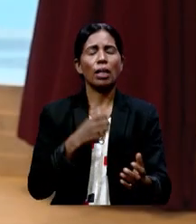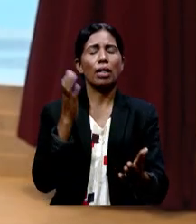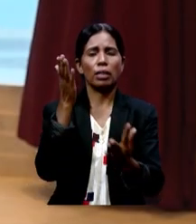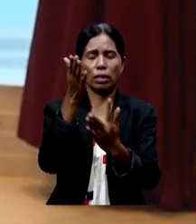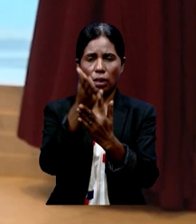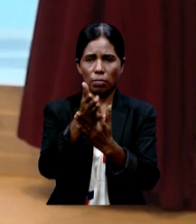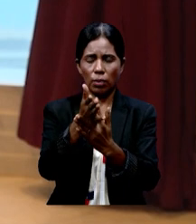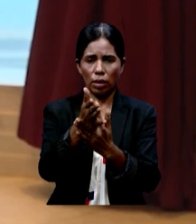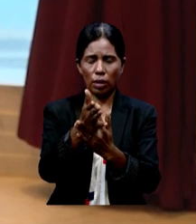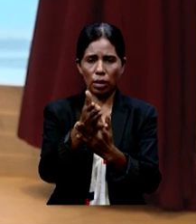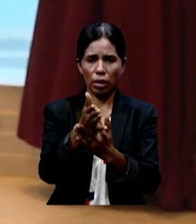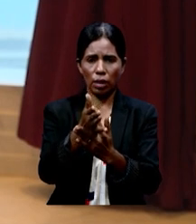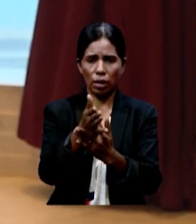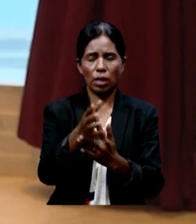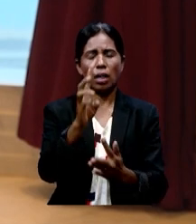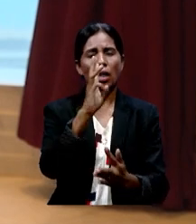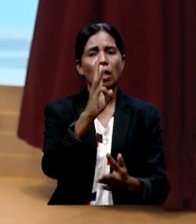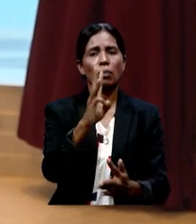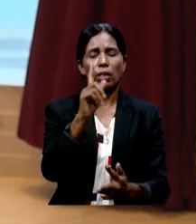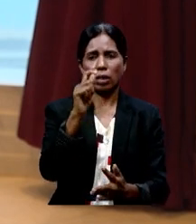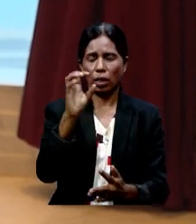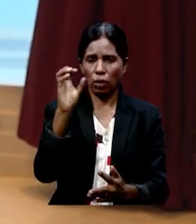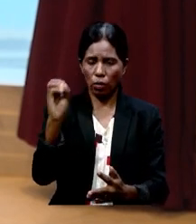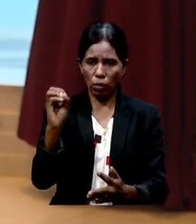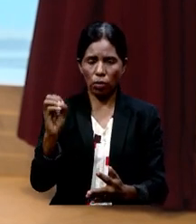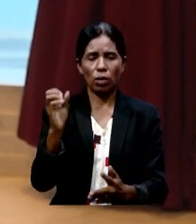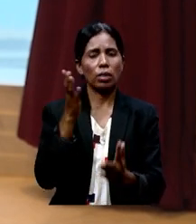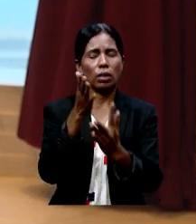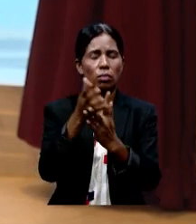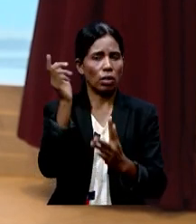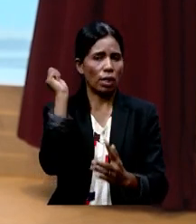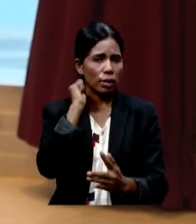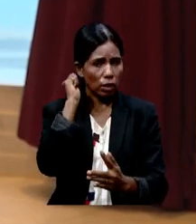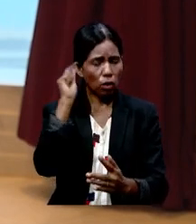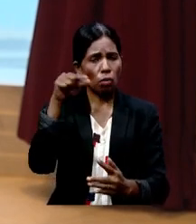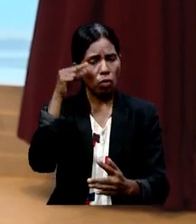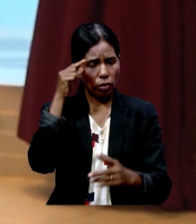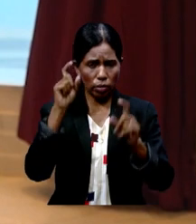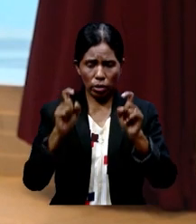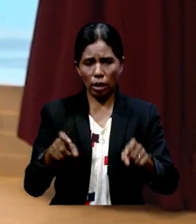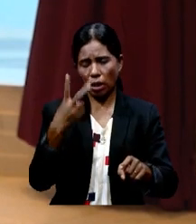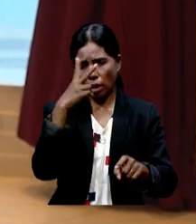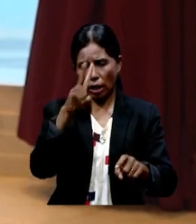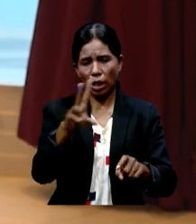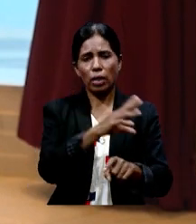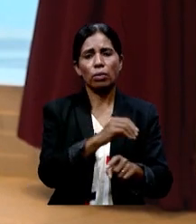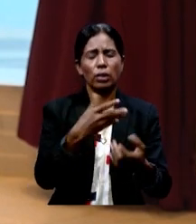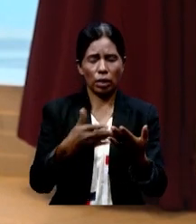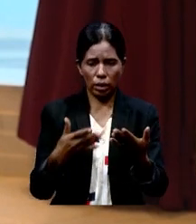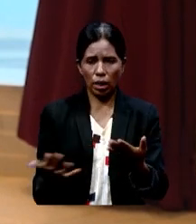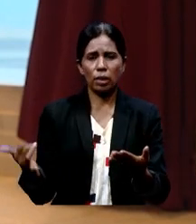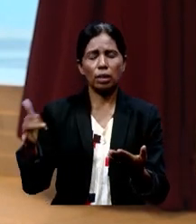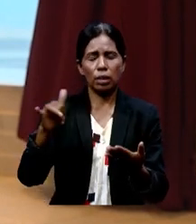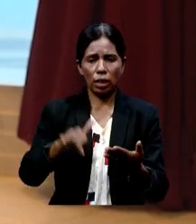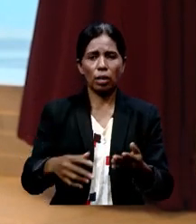WTO, adesão para a ASEAN. O governo tem que ter inspeção para produtos,